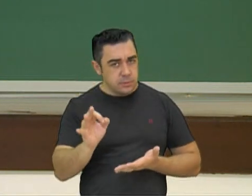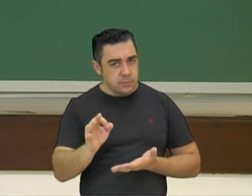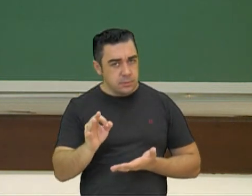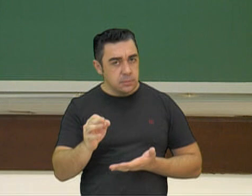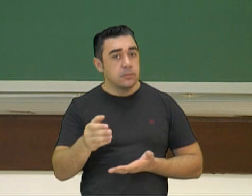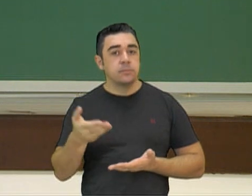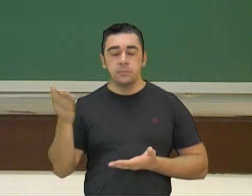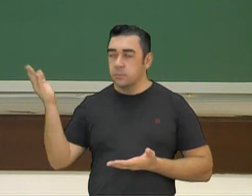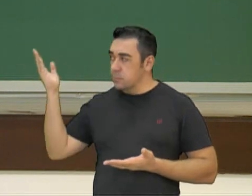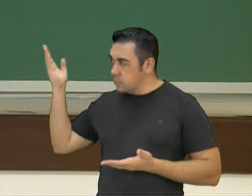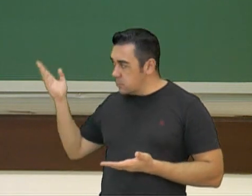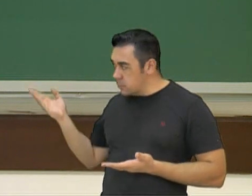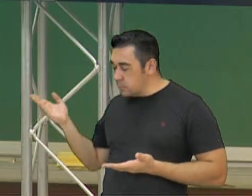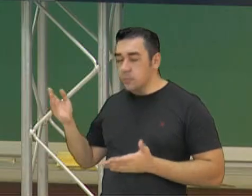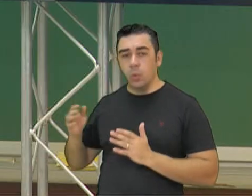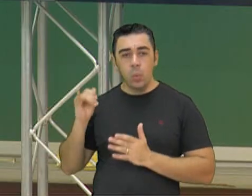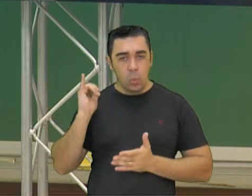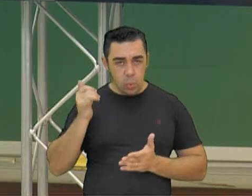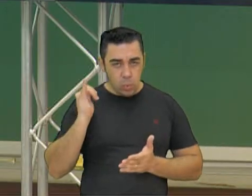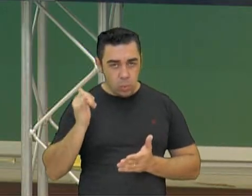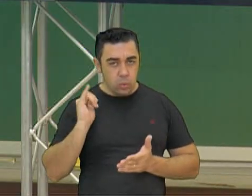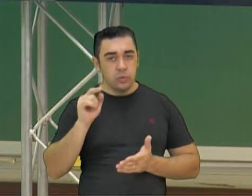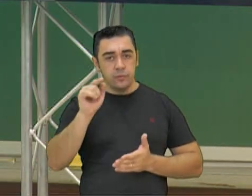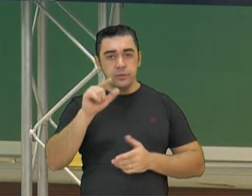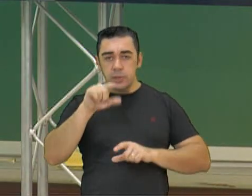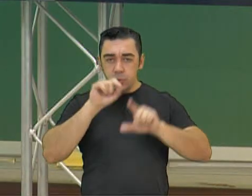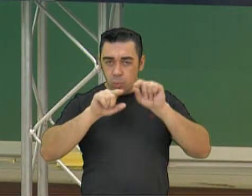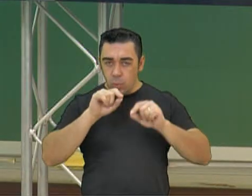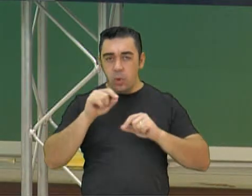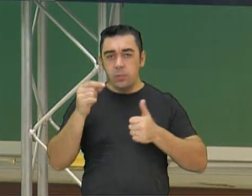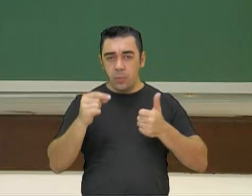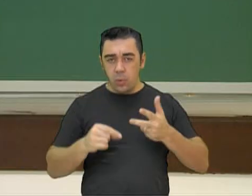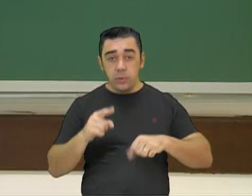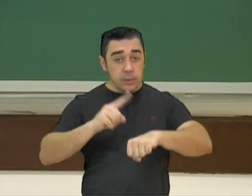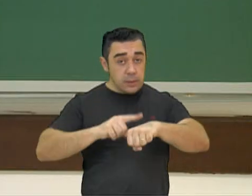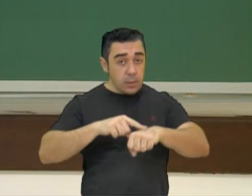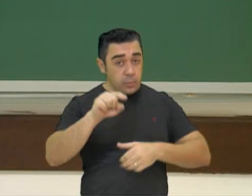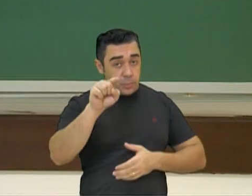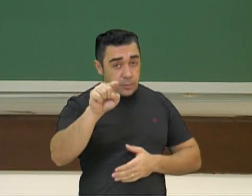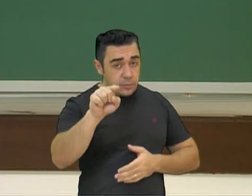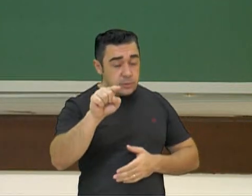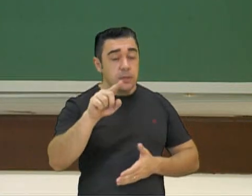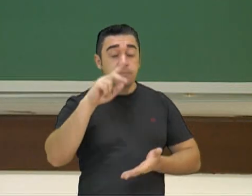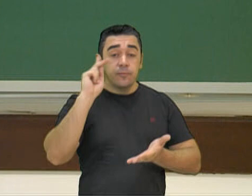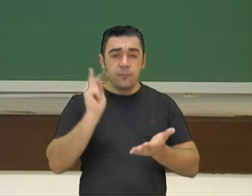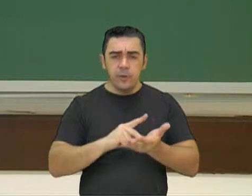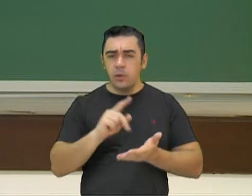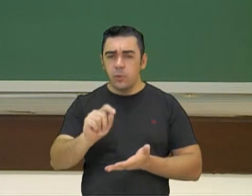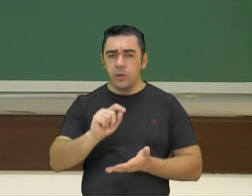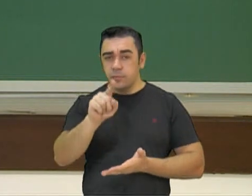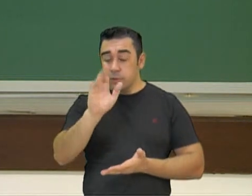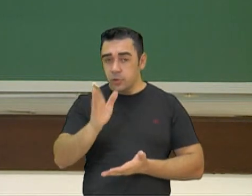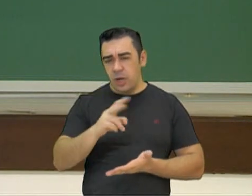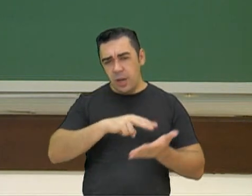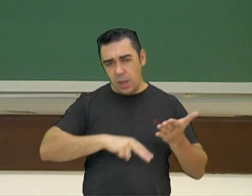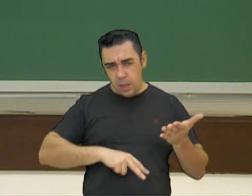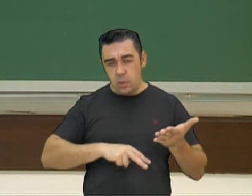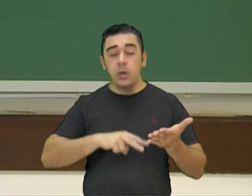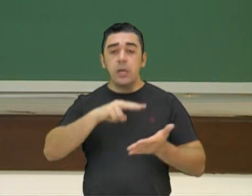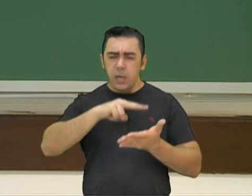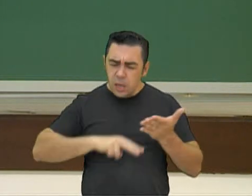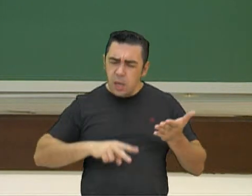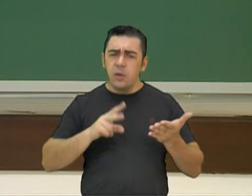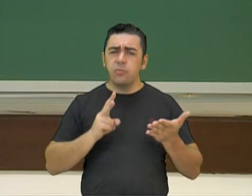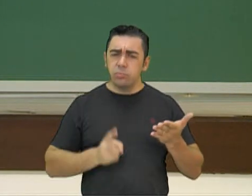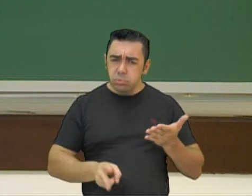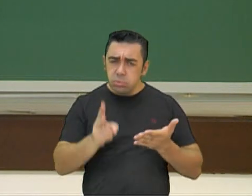Então tá aqui de novo, né? O conto vai estar aqui de novo, mais um tempinho para vocês. Realmente, vocês já leram. Leiam outra